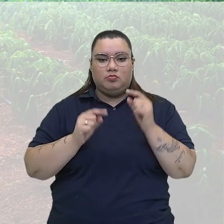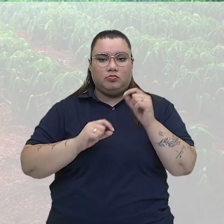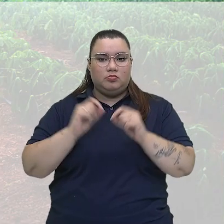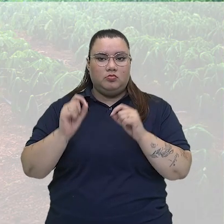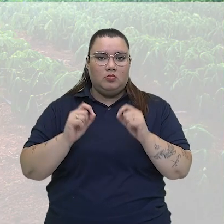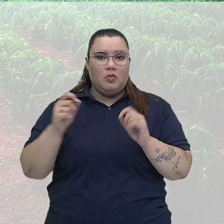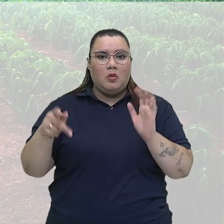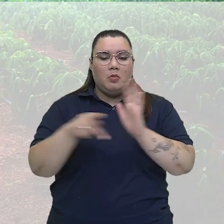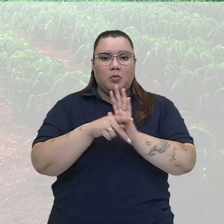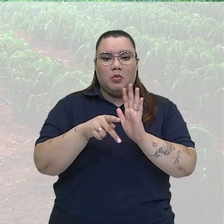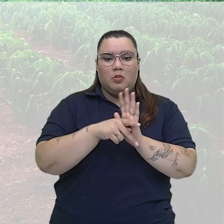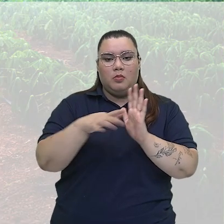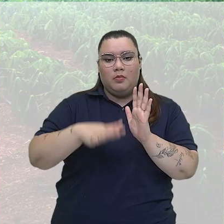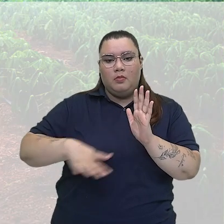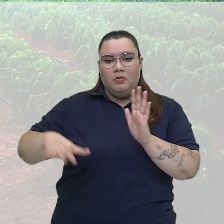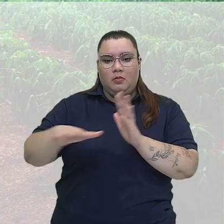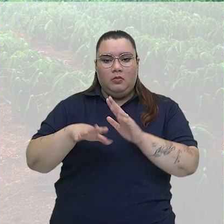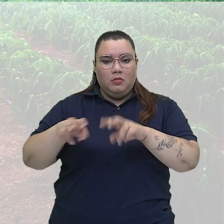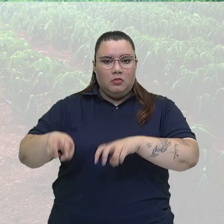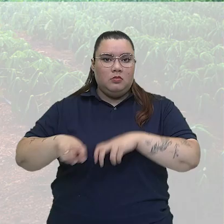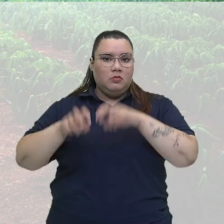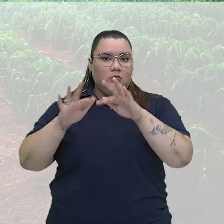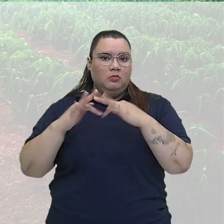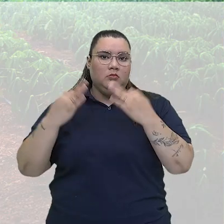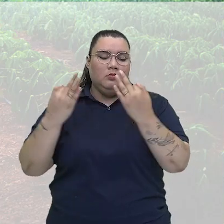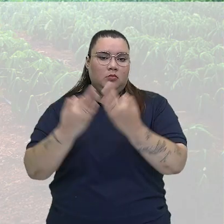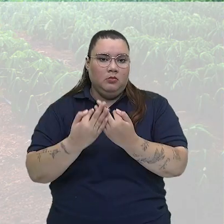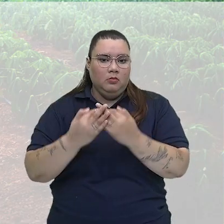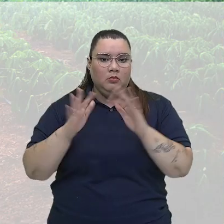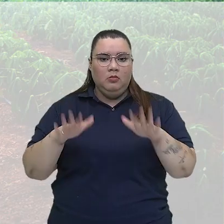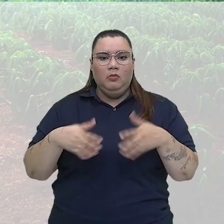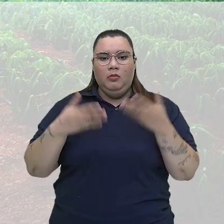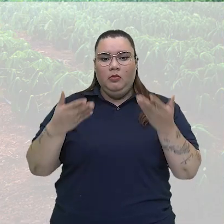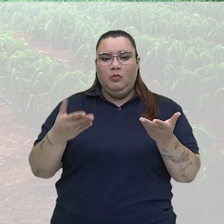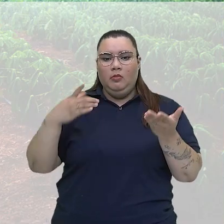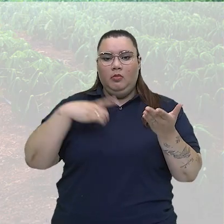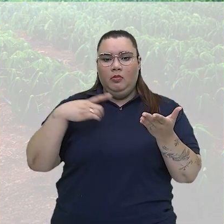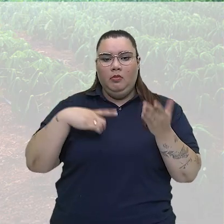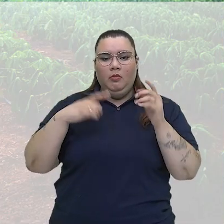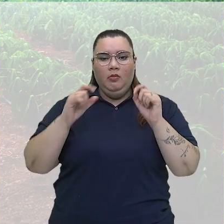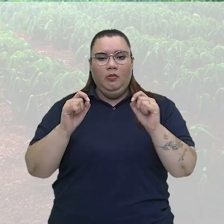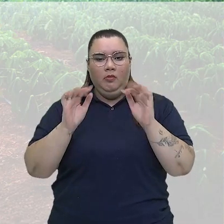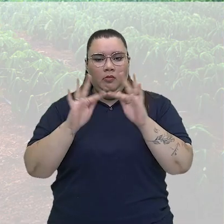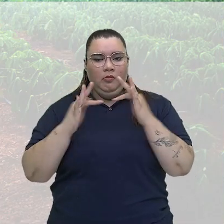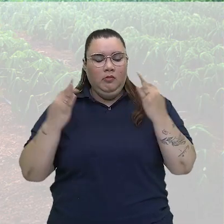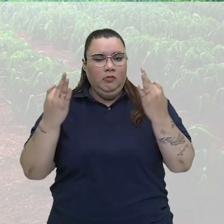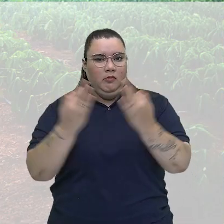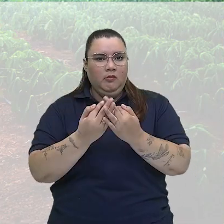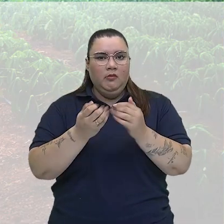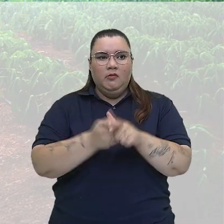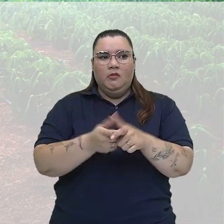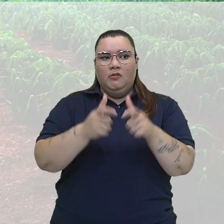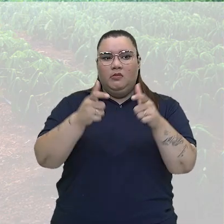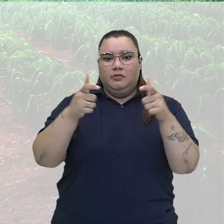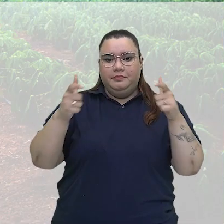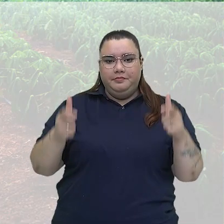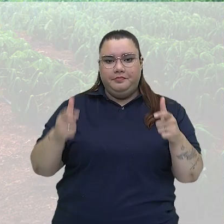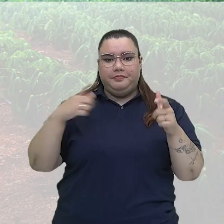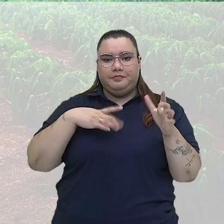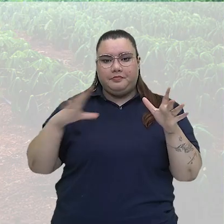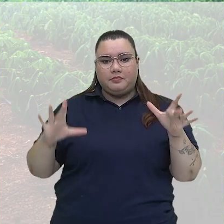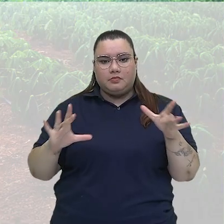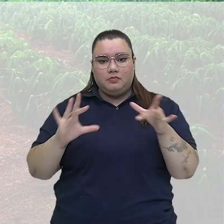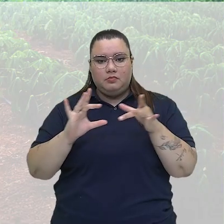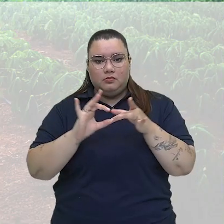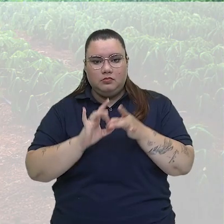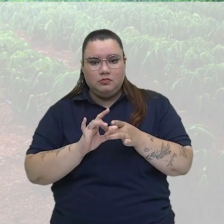que fazem parte da agricultura familiar. Então, nós vamos ter ali famílias inteiras, né,